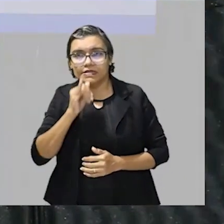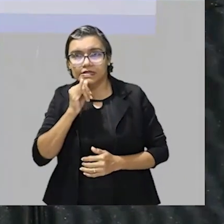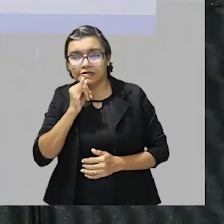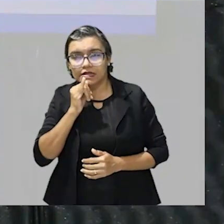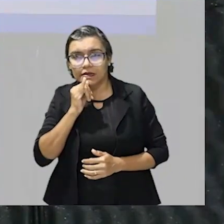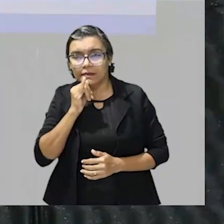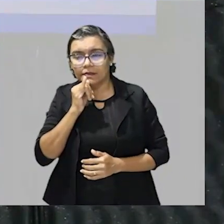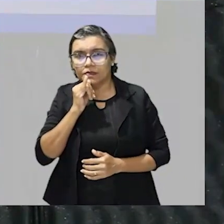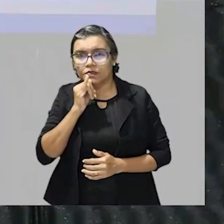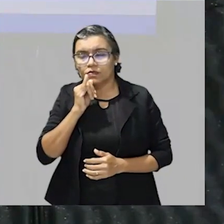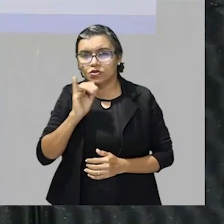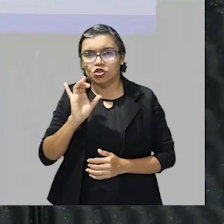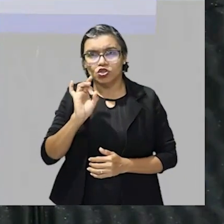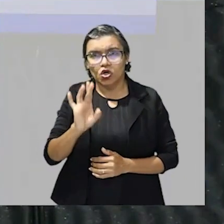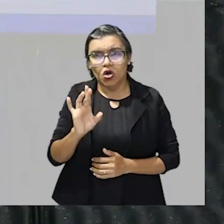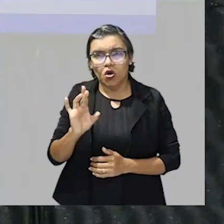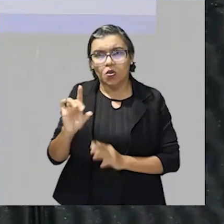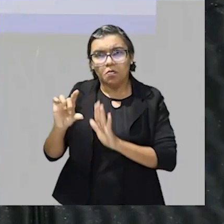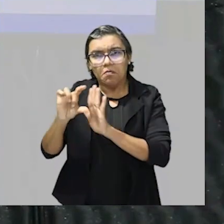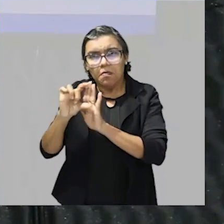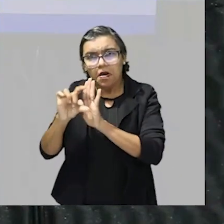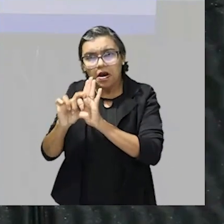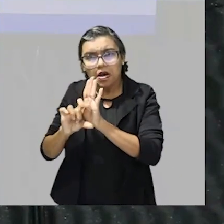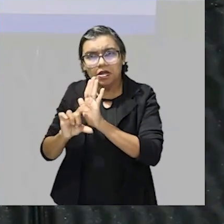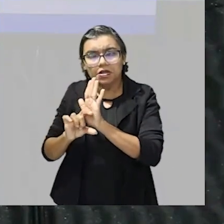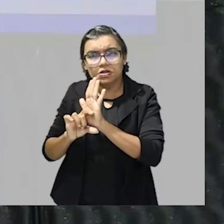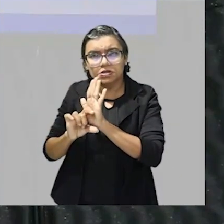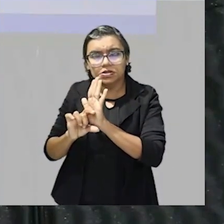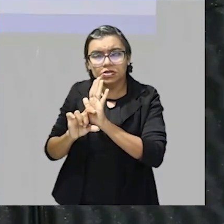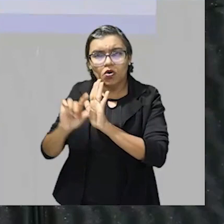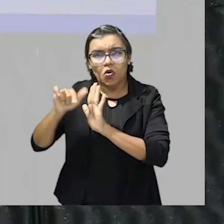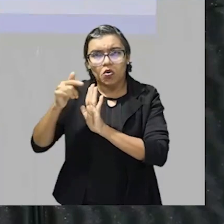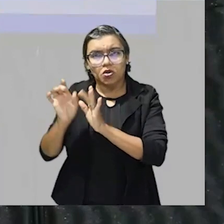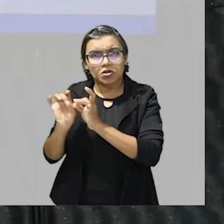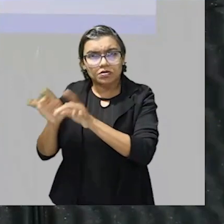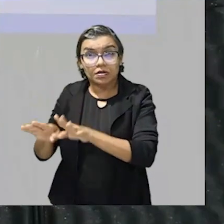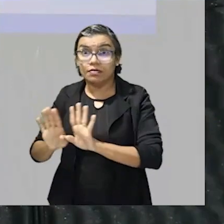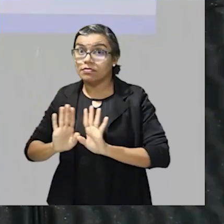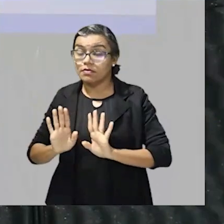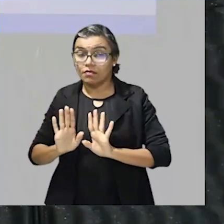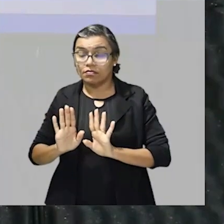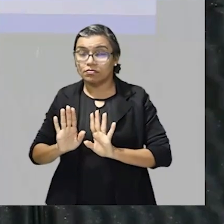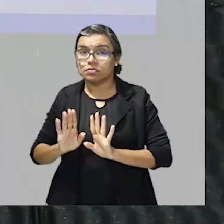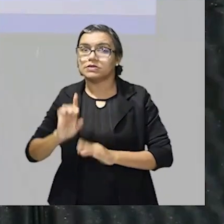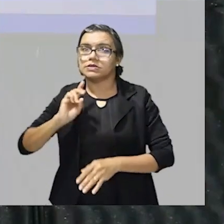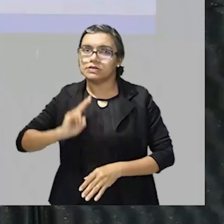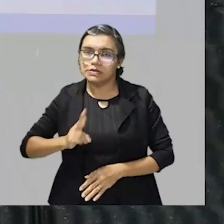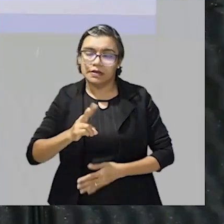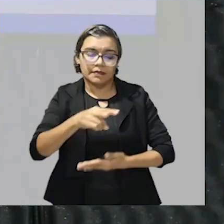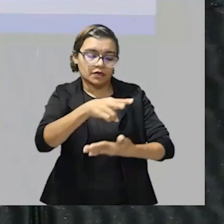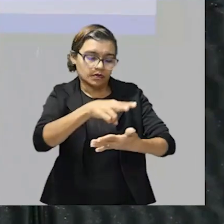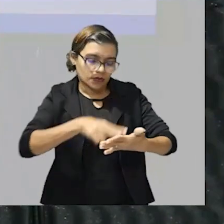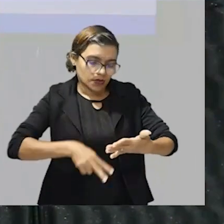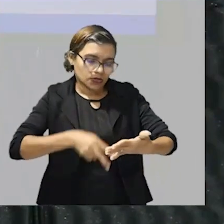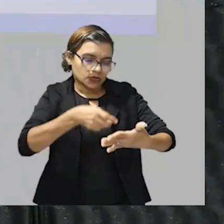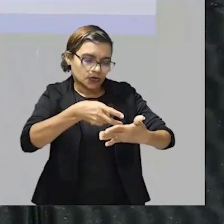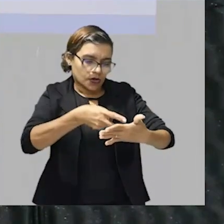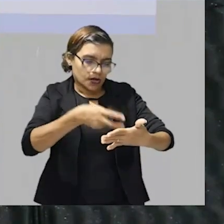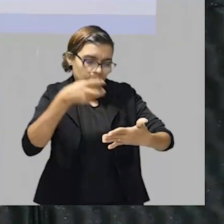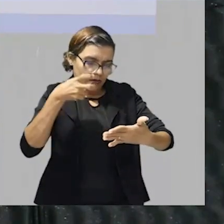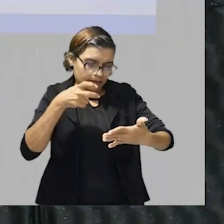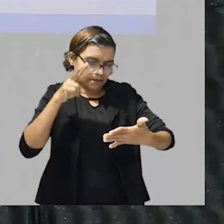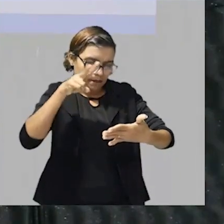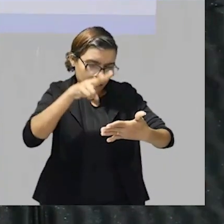pegar só um trechinho não eu não posso toda vez que eu ler um texto eu tenho que fazer a